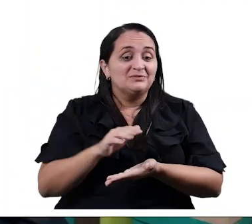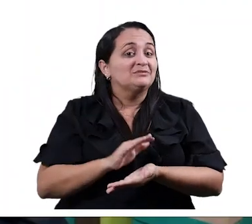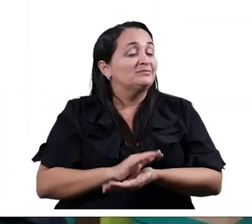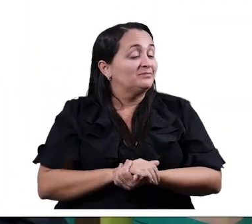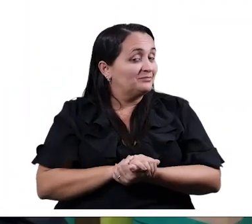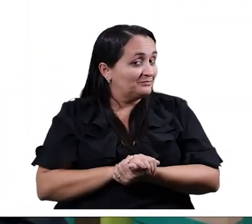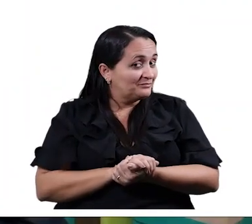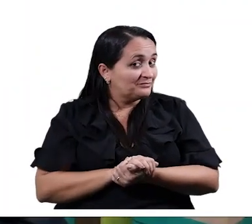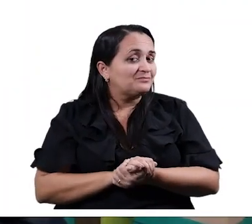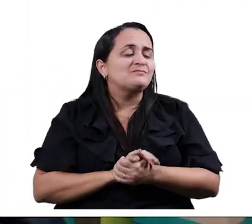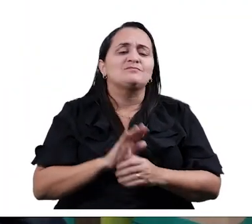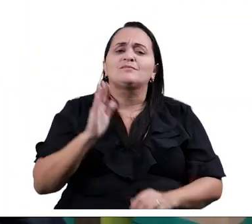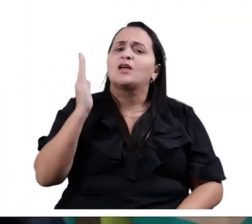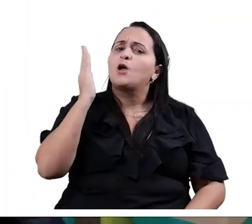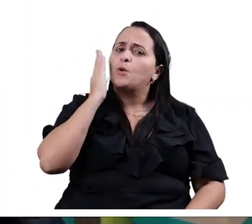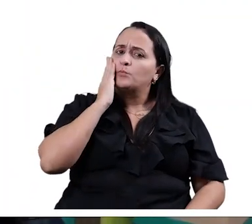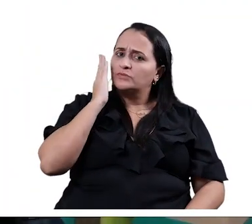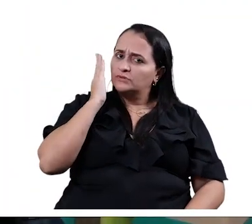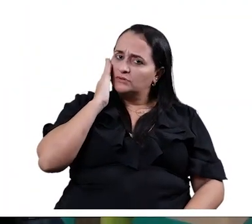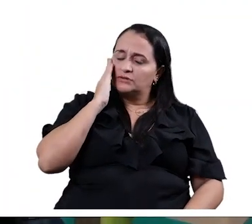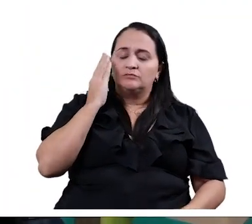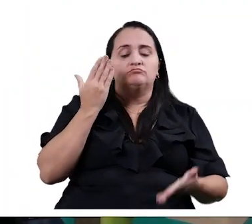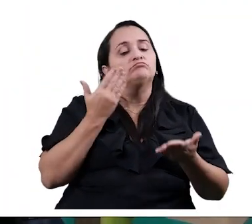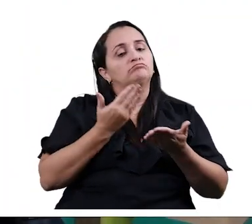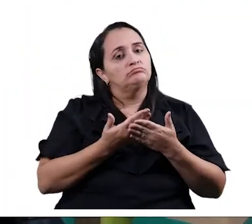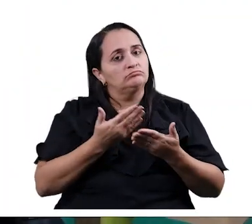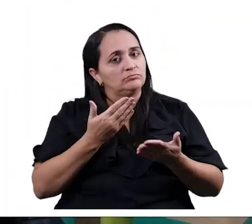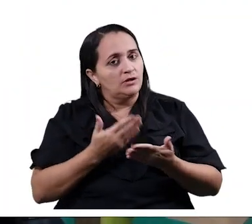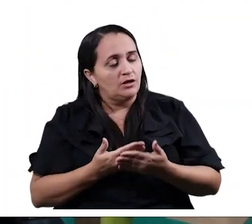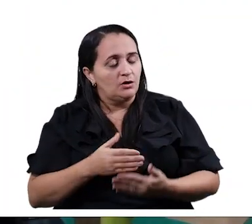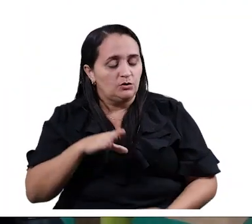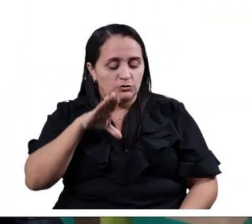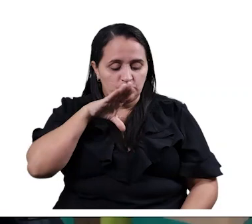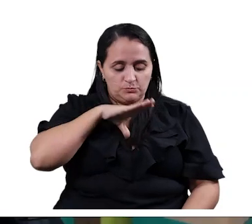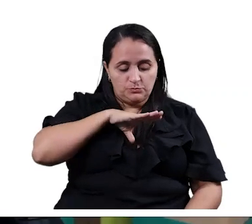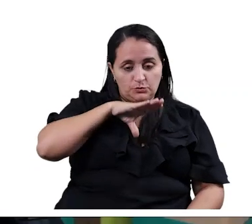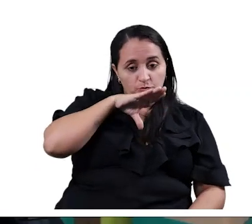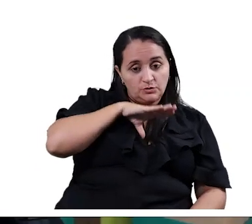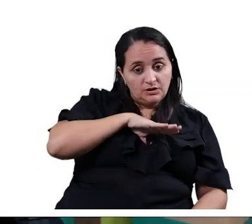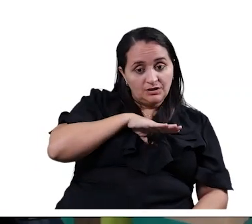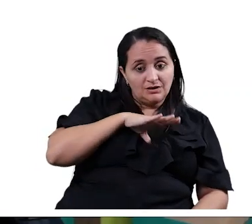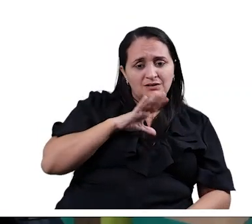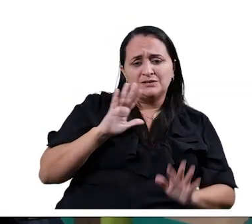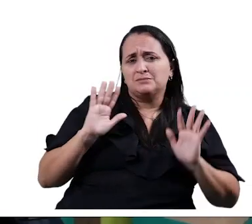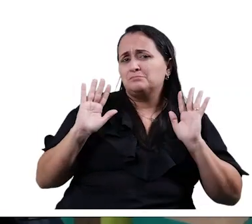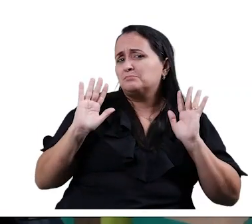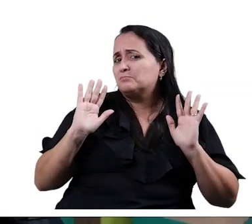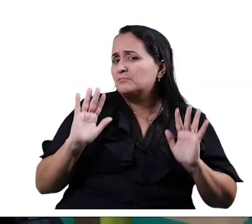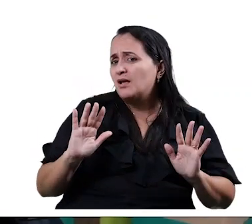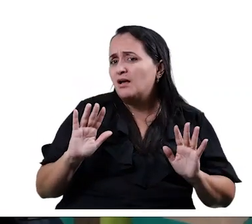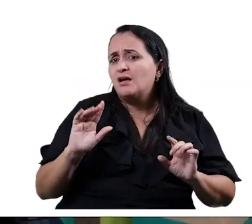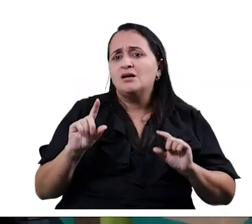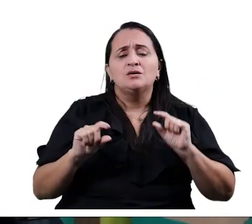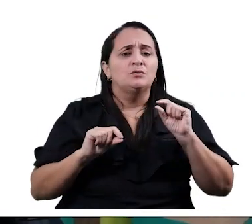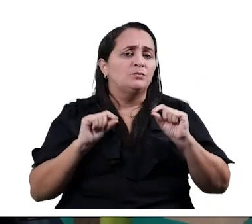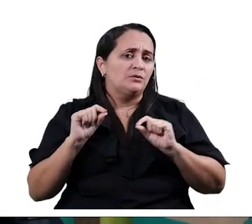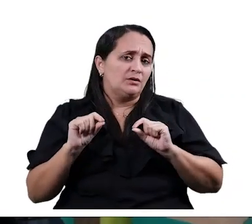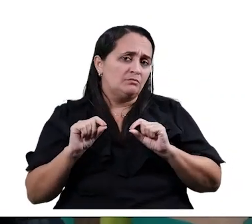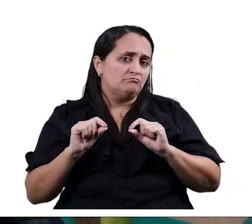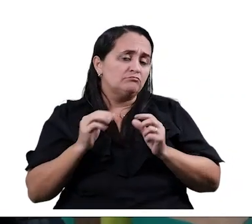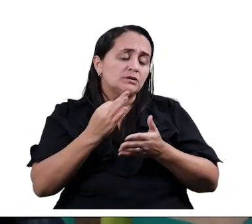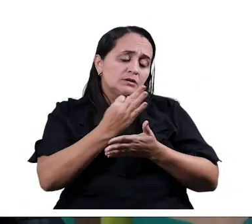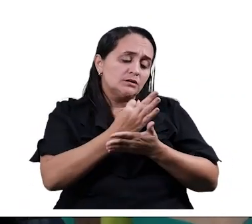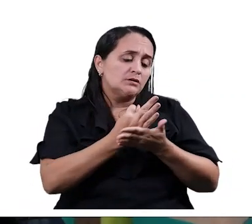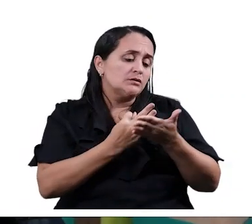Eu sei que a aula é de português, mas afinal de contas não existem textos que falam sobre esporte? E se existem